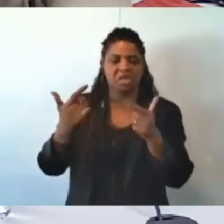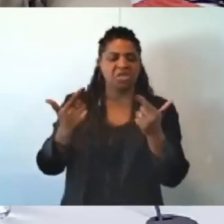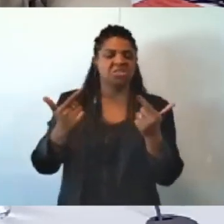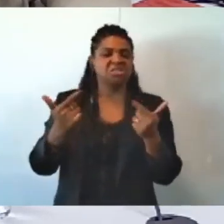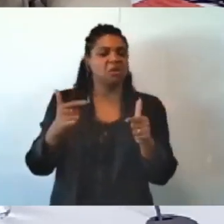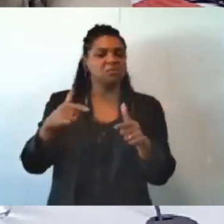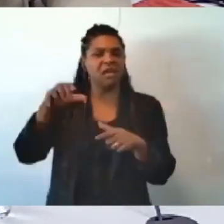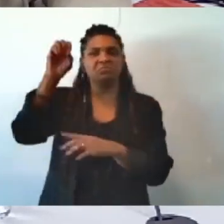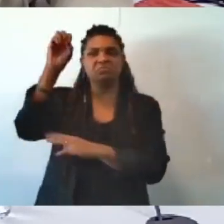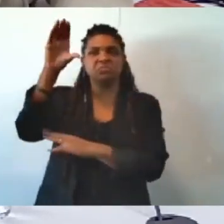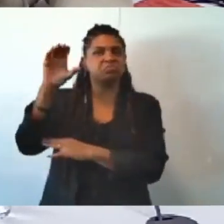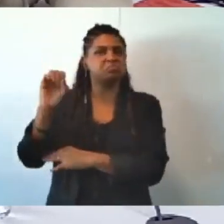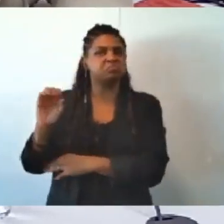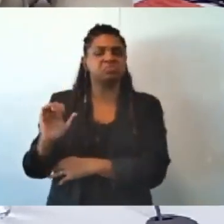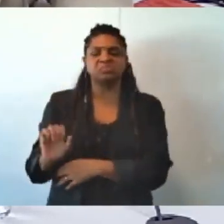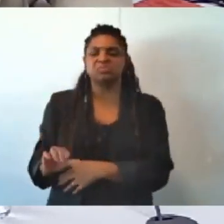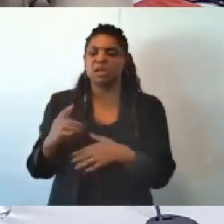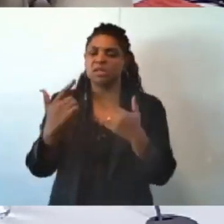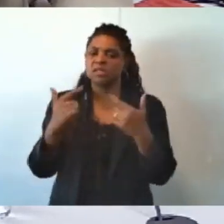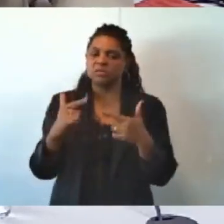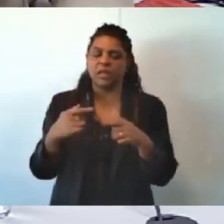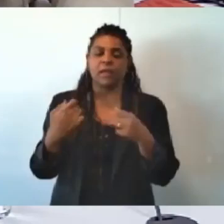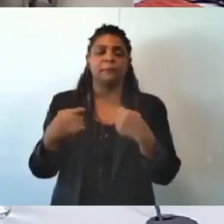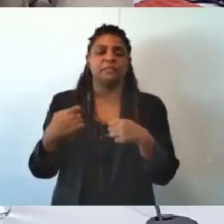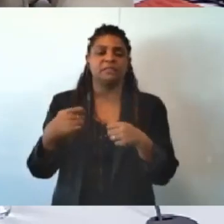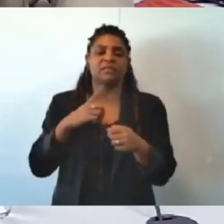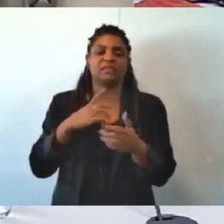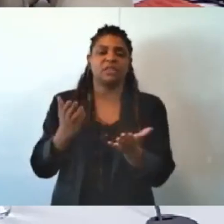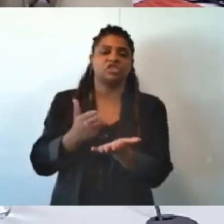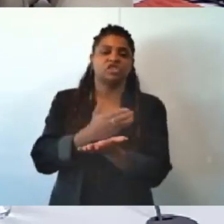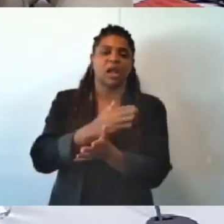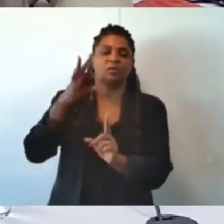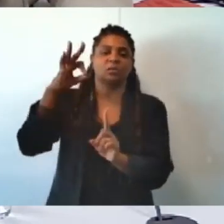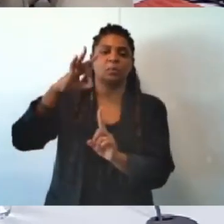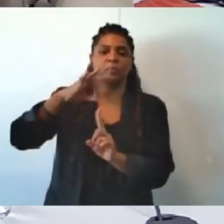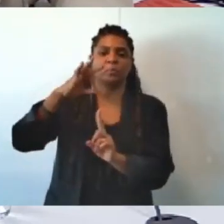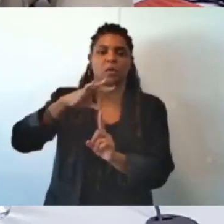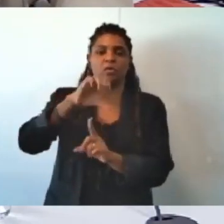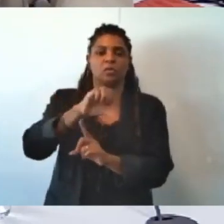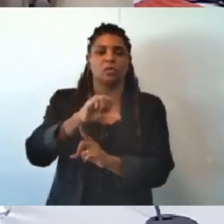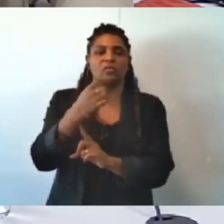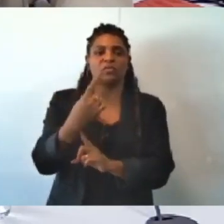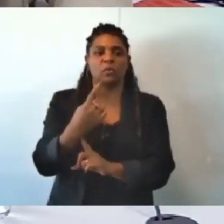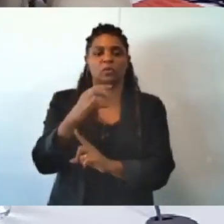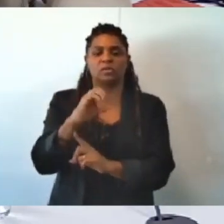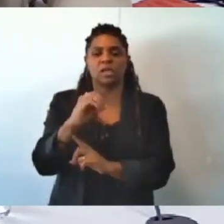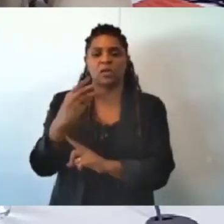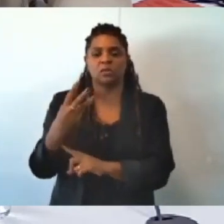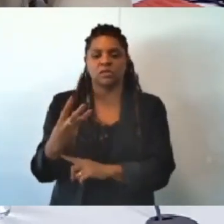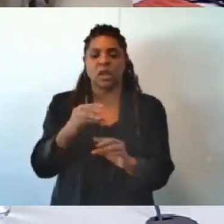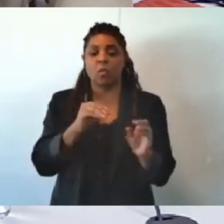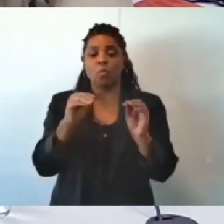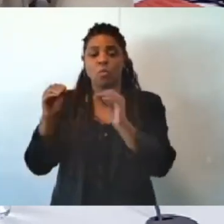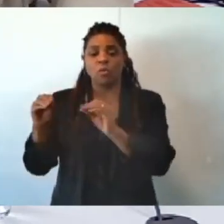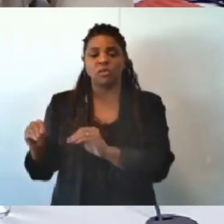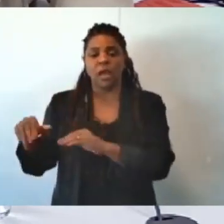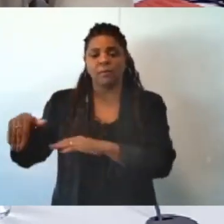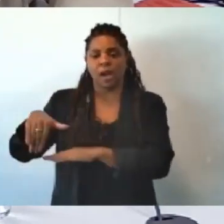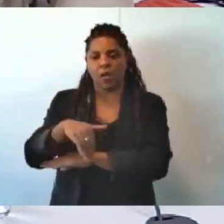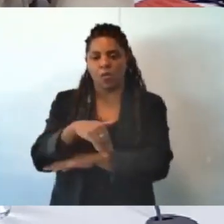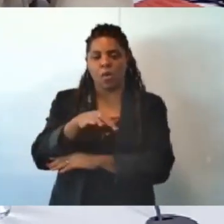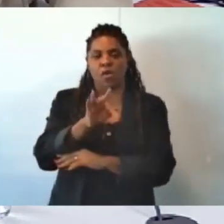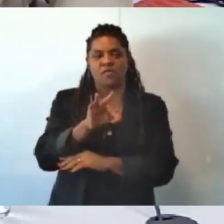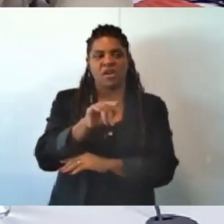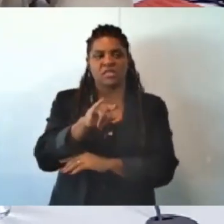aquele ônibus 9103, jogar para Francisco Salles, mudar que é a mão de direção, deixar só